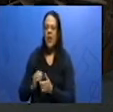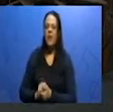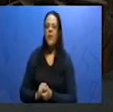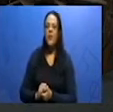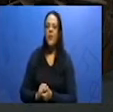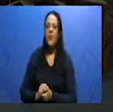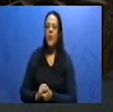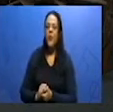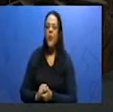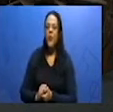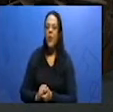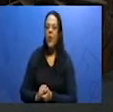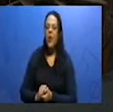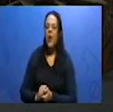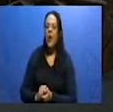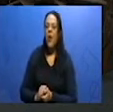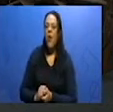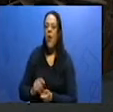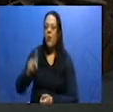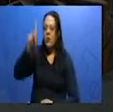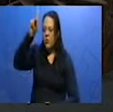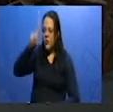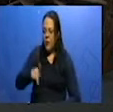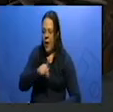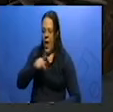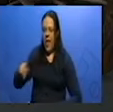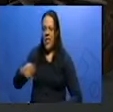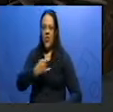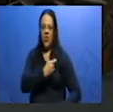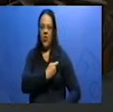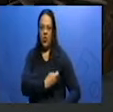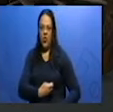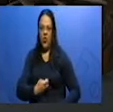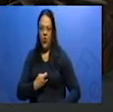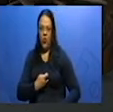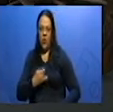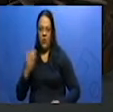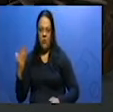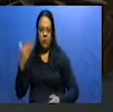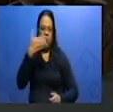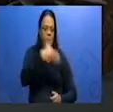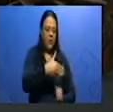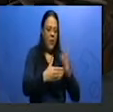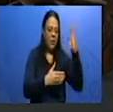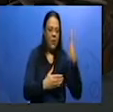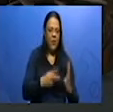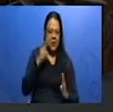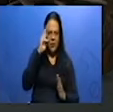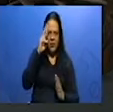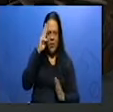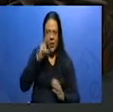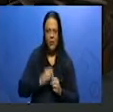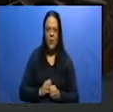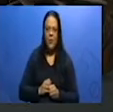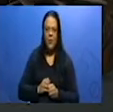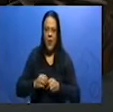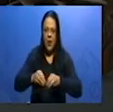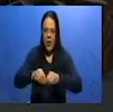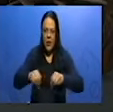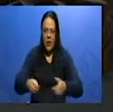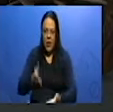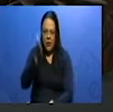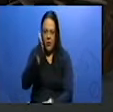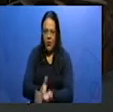ordem religiosa que nasceu até na Espanha, mas como Portugal e Espanha dividiam terras ali, depois teve